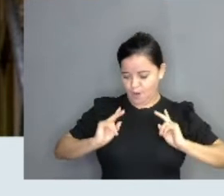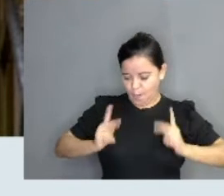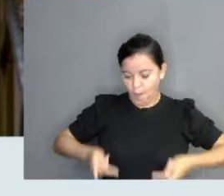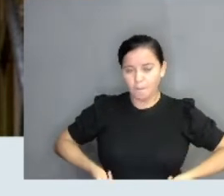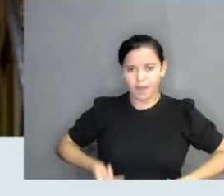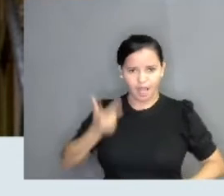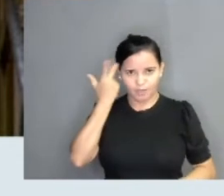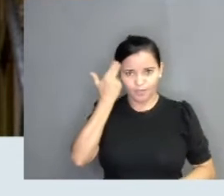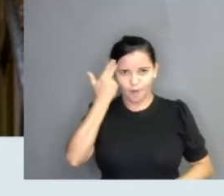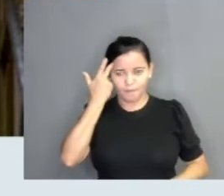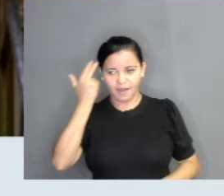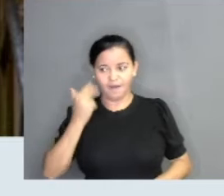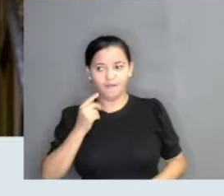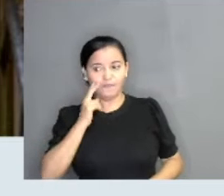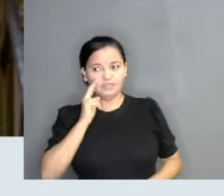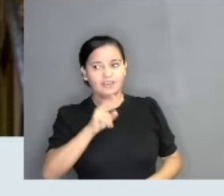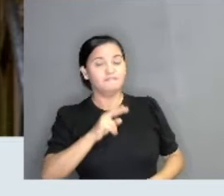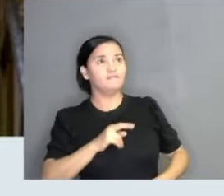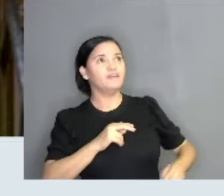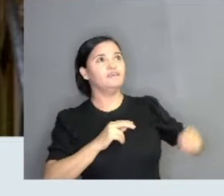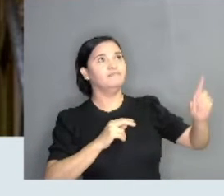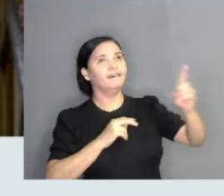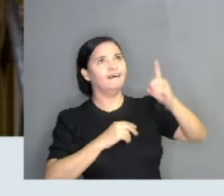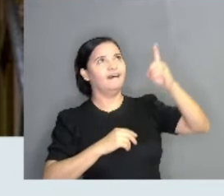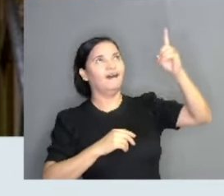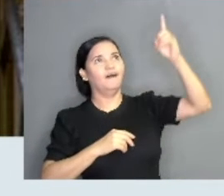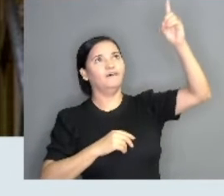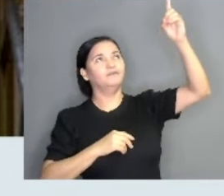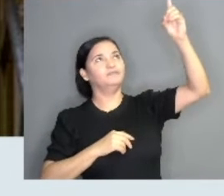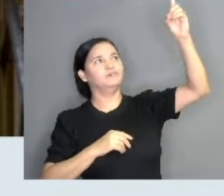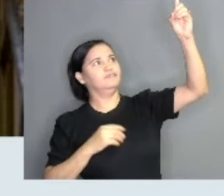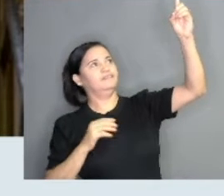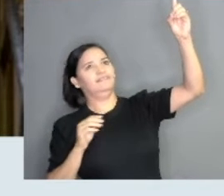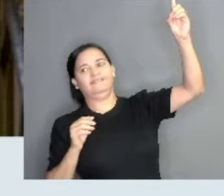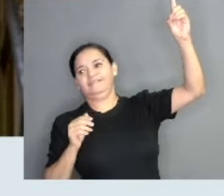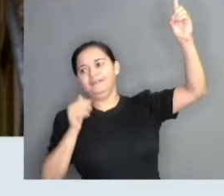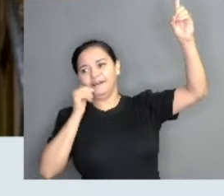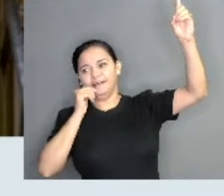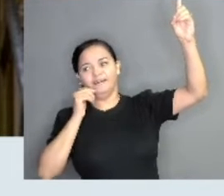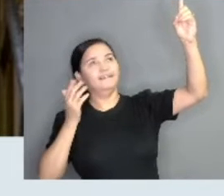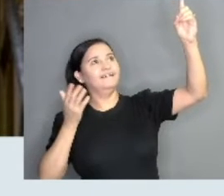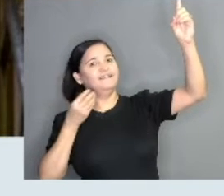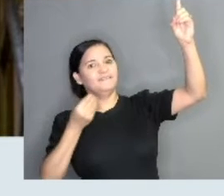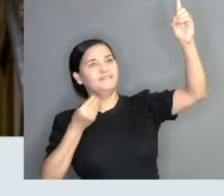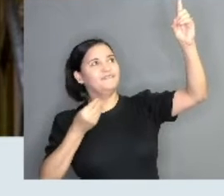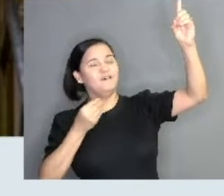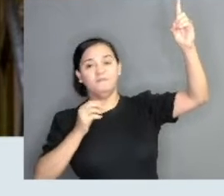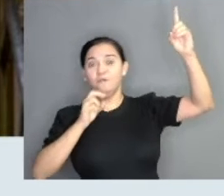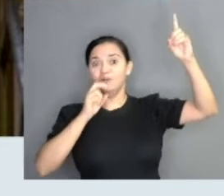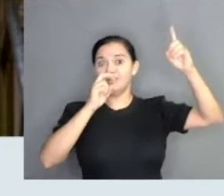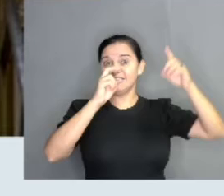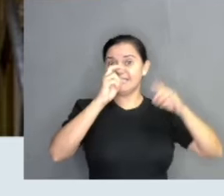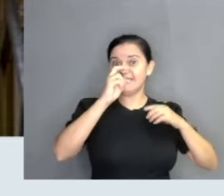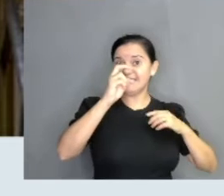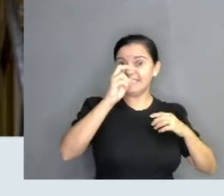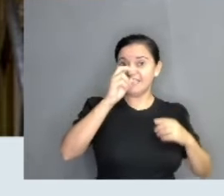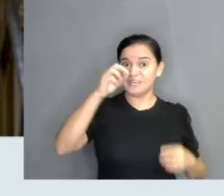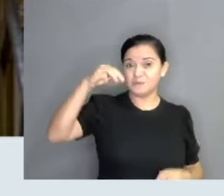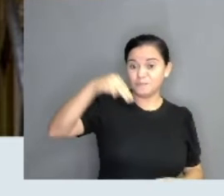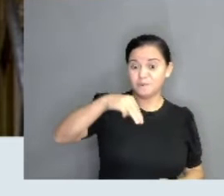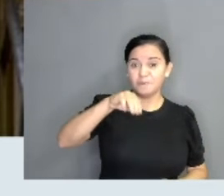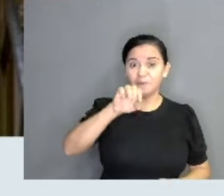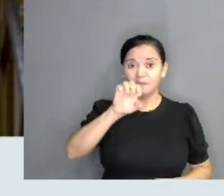é perfeito. Então, poxa, professor Flávio, mais de 5 metros de altura e